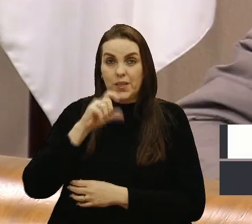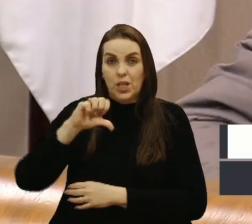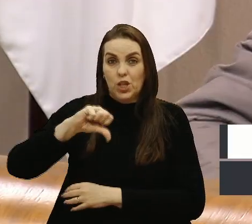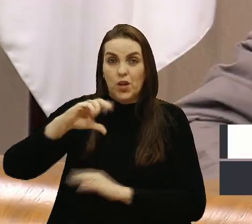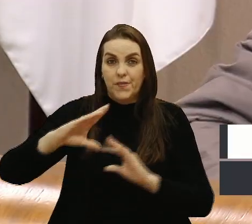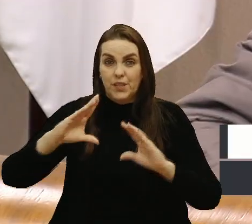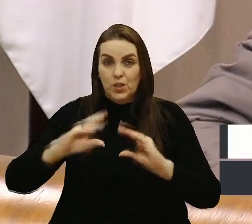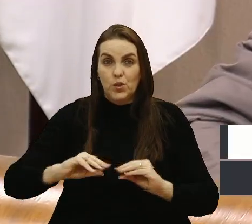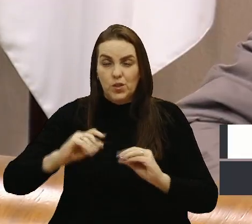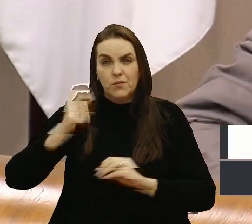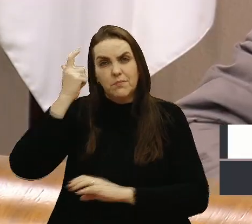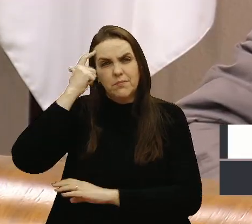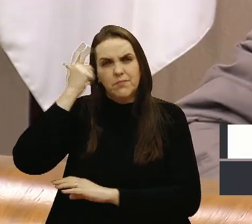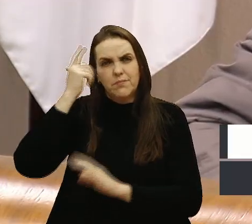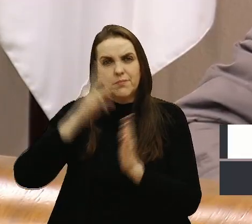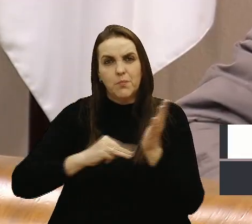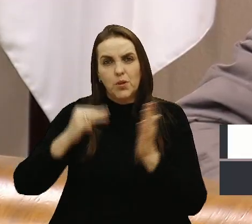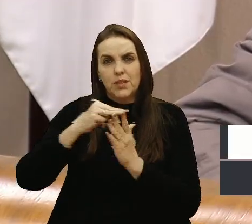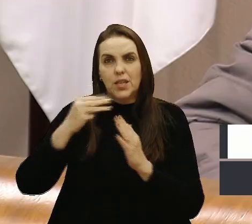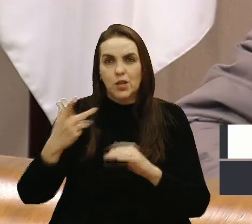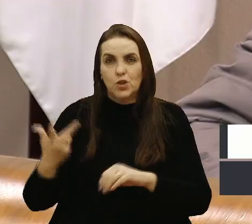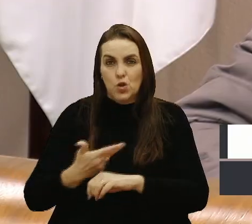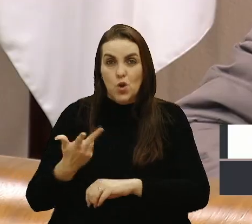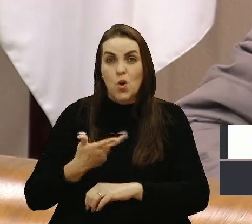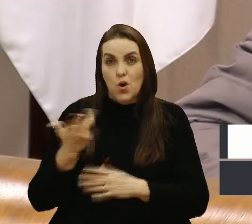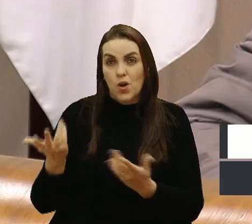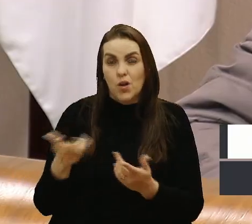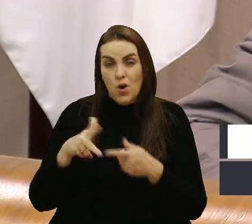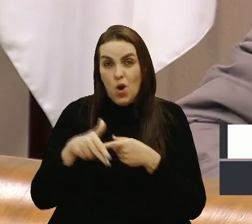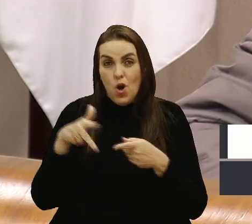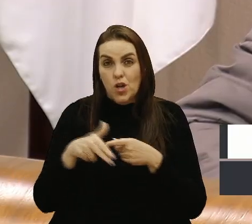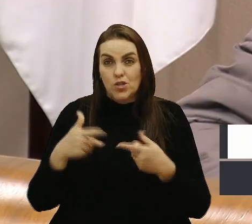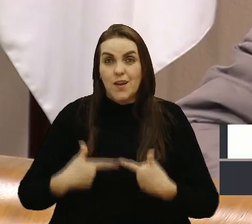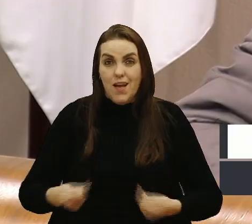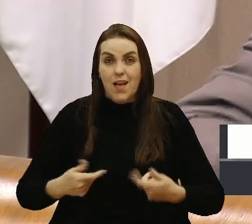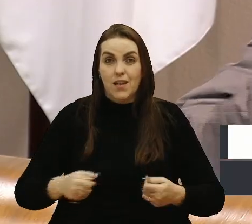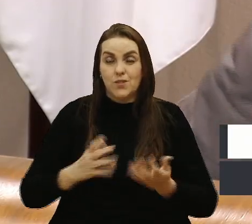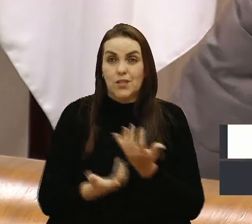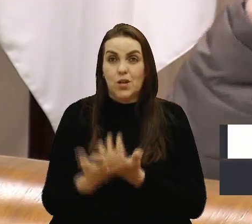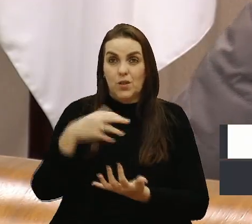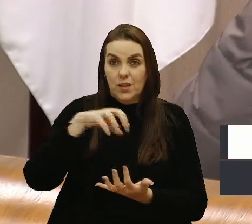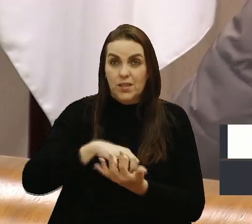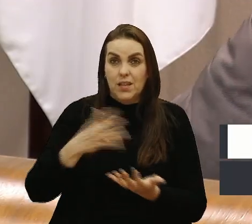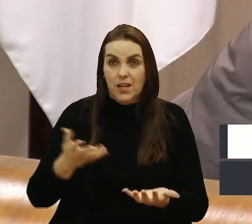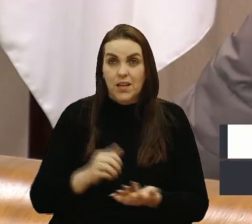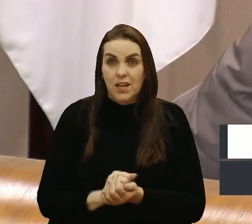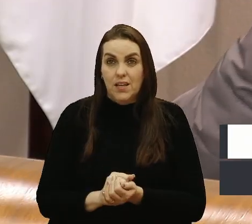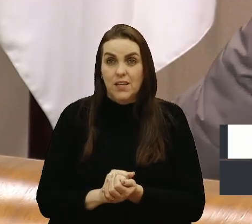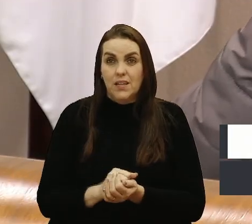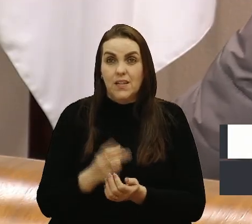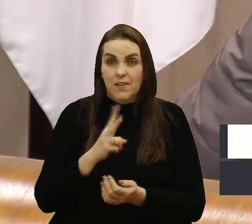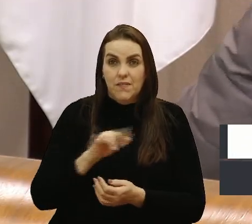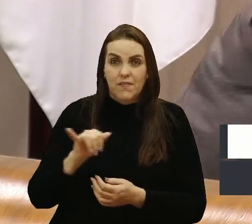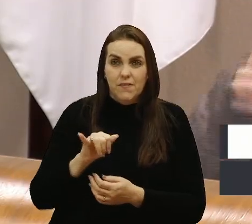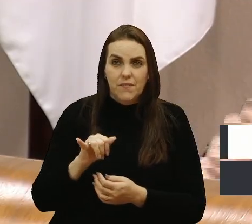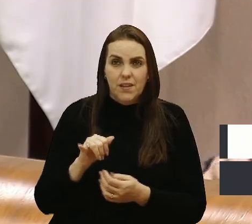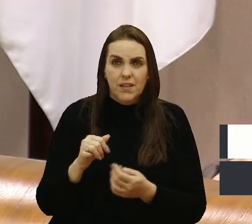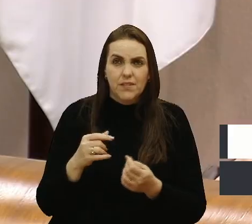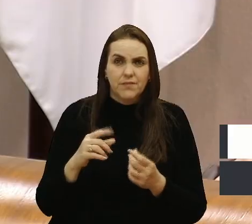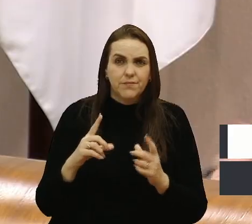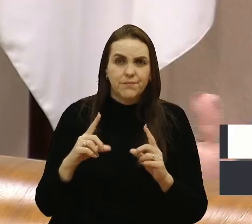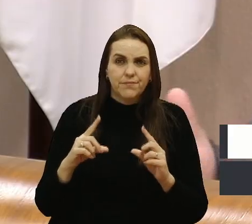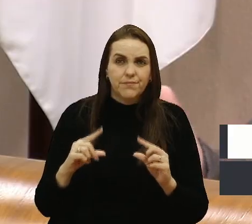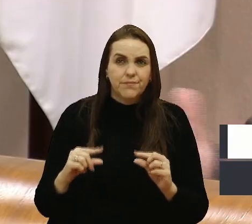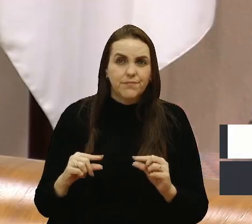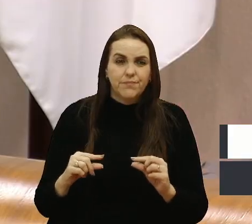pensando sobre o modelo de corte de gasto da Codeca, porque a Codeca vai ter 65% do orçamento diretamente vinculado à folha de